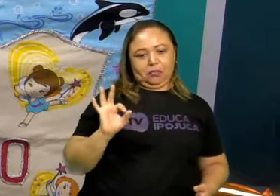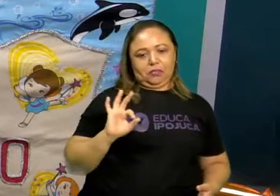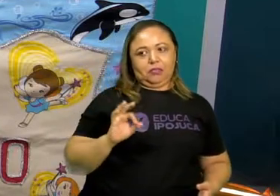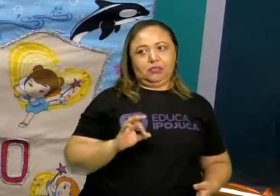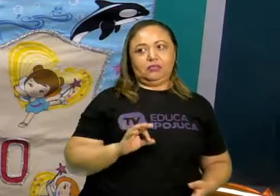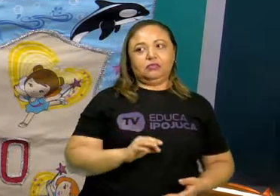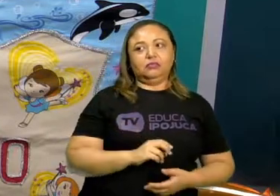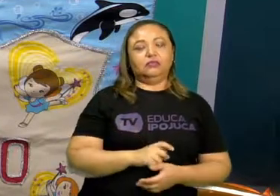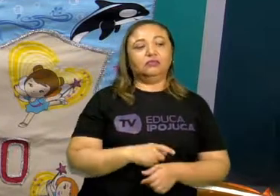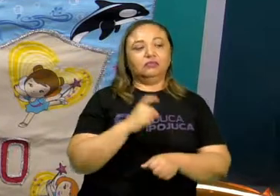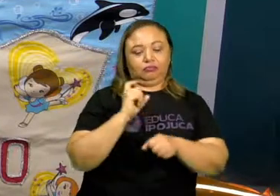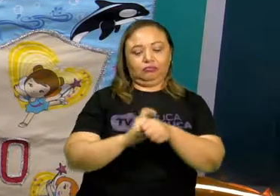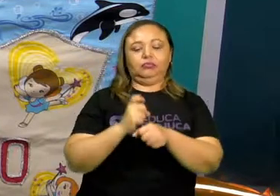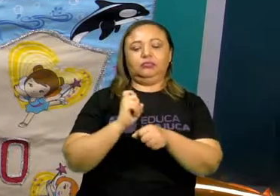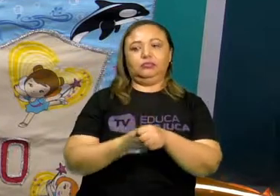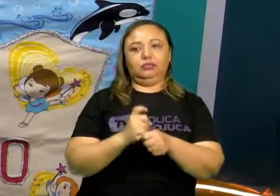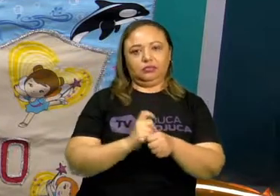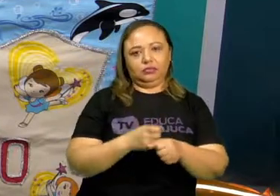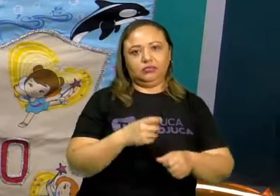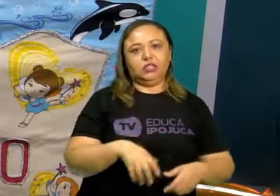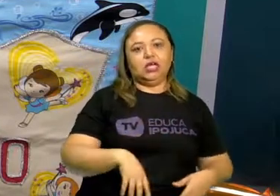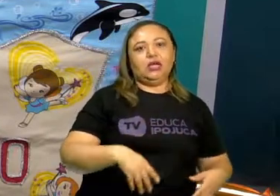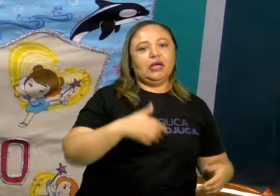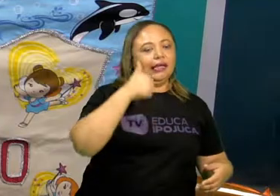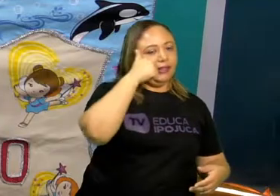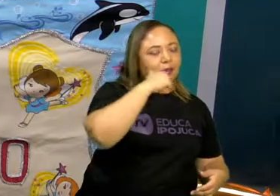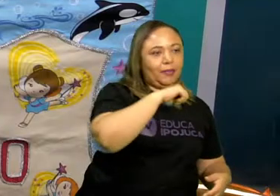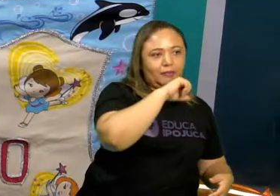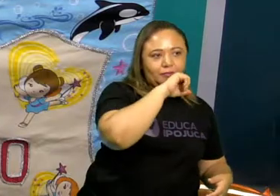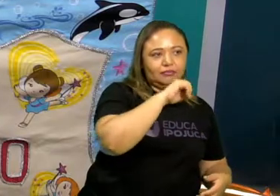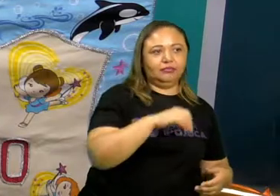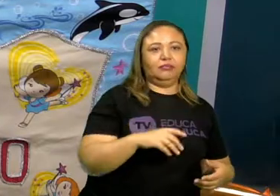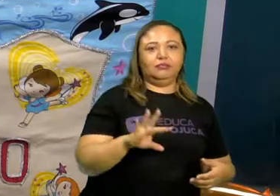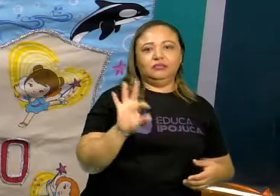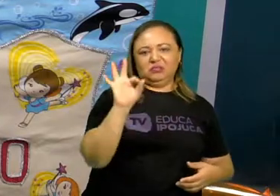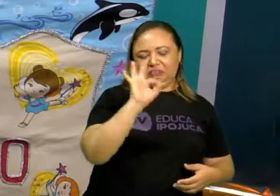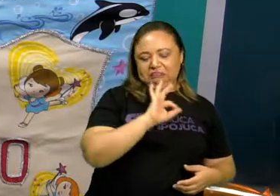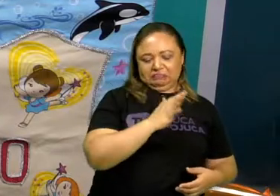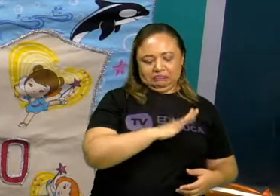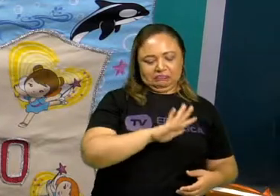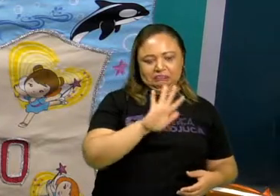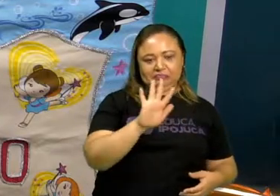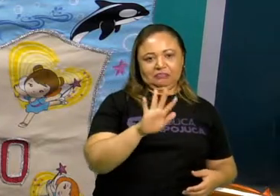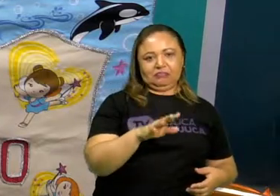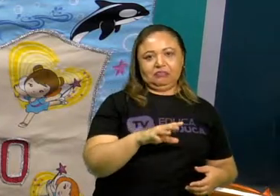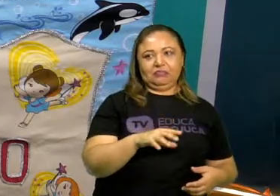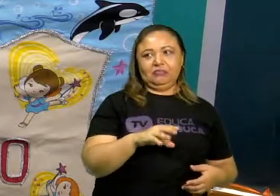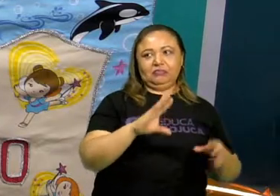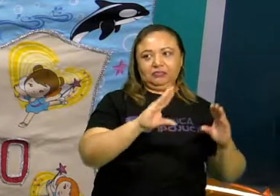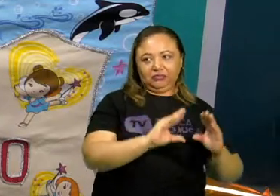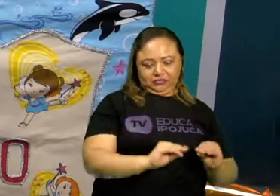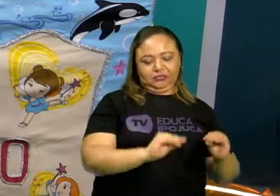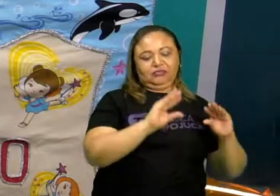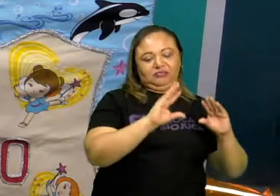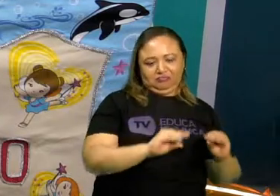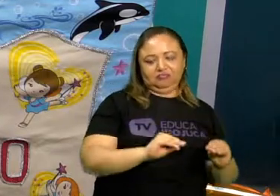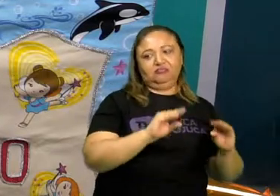dura. Isso. Deitou na cama da mamãe. Também ela não gostou. Era mole.